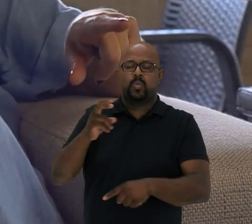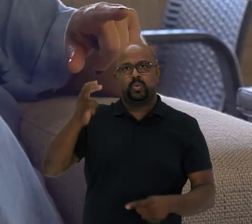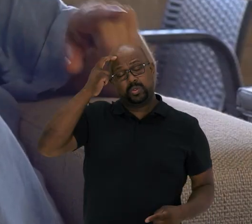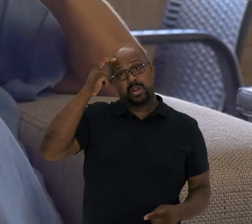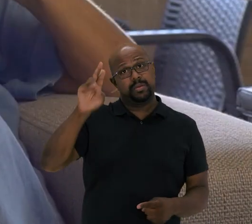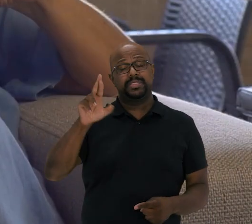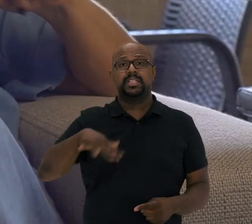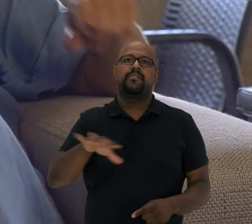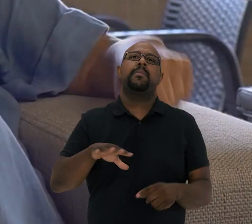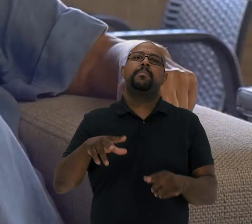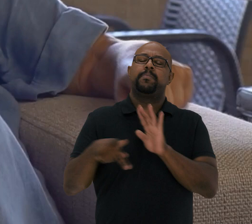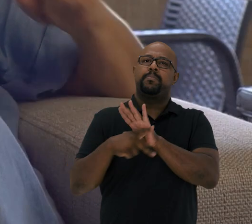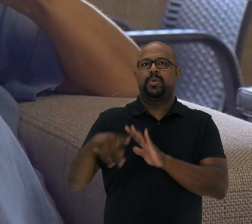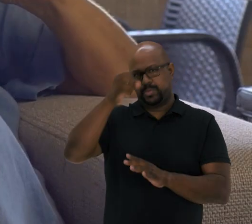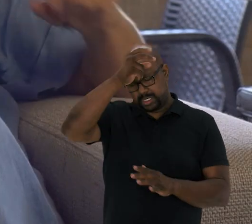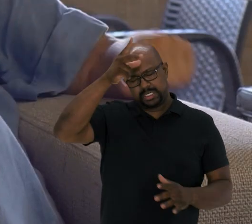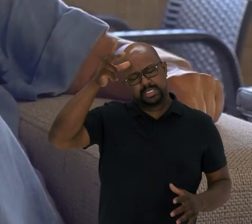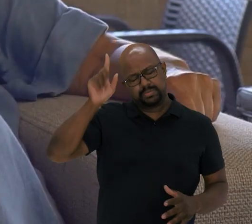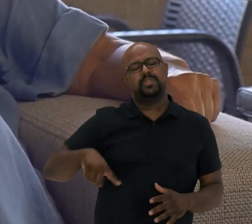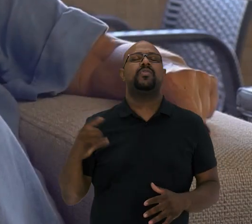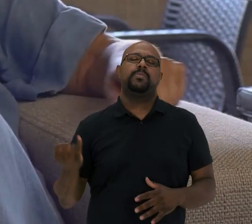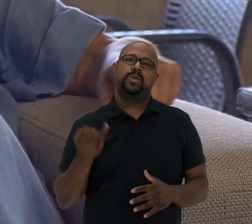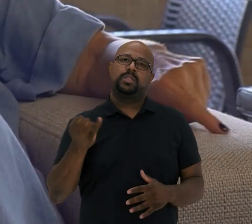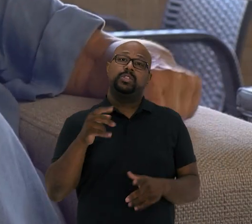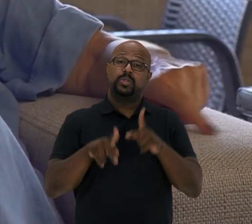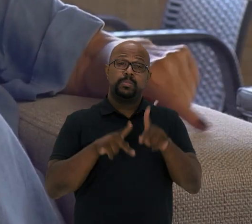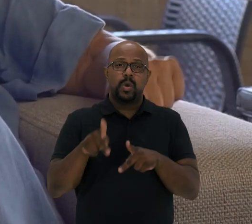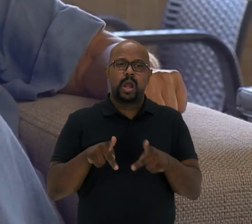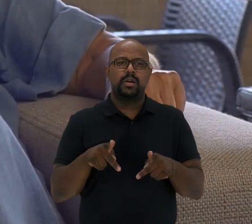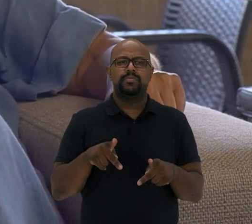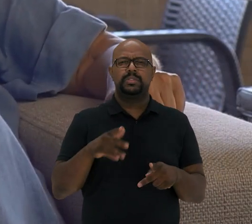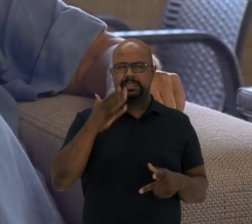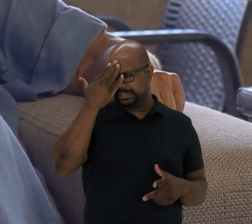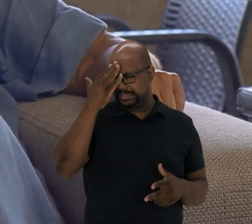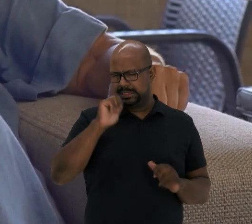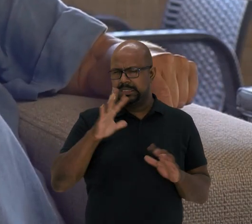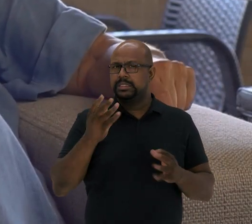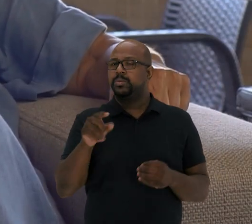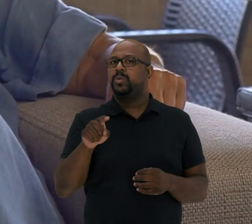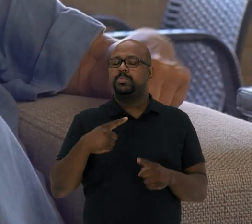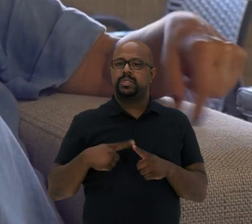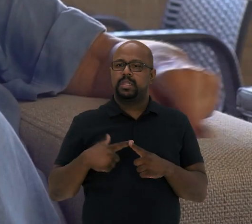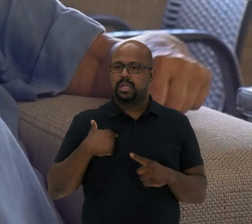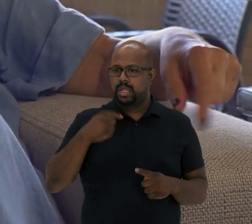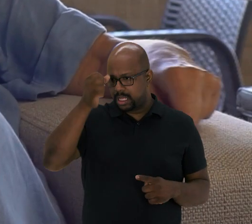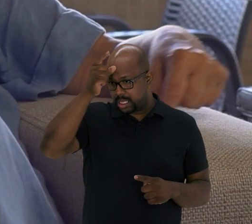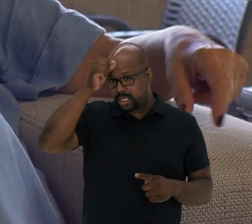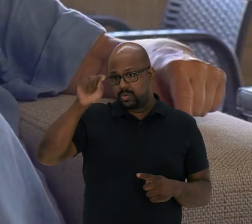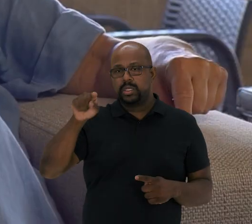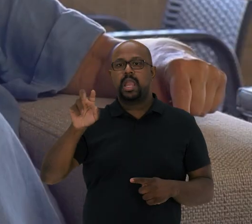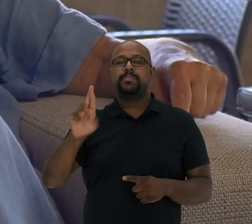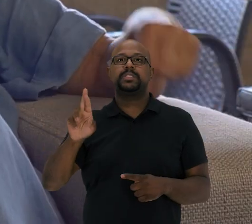cultural que representava para o município. Isso que foi importante. E o povo não entendeu muito isso aí, sabe? Porque ele se deu conta do